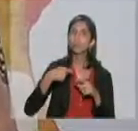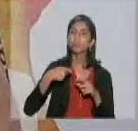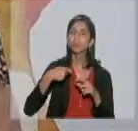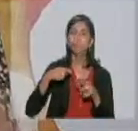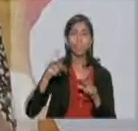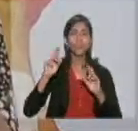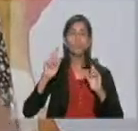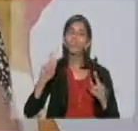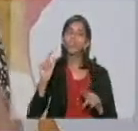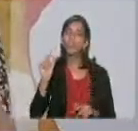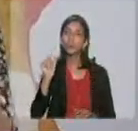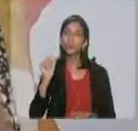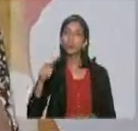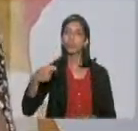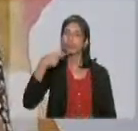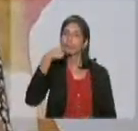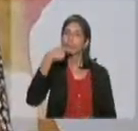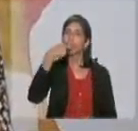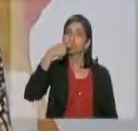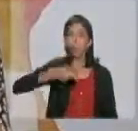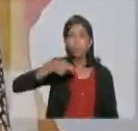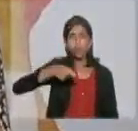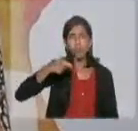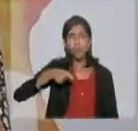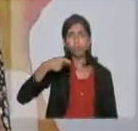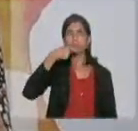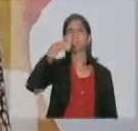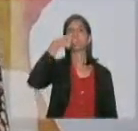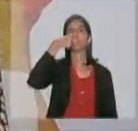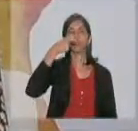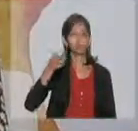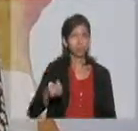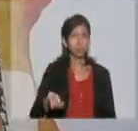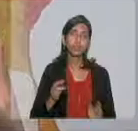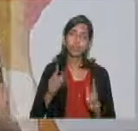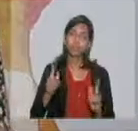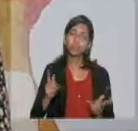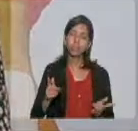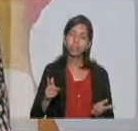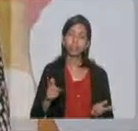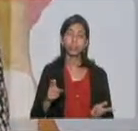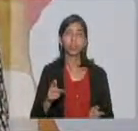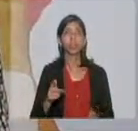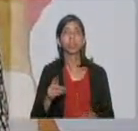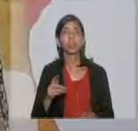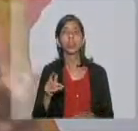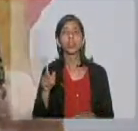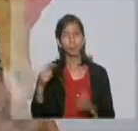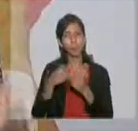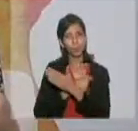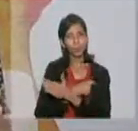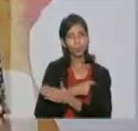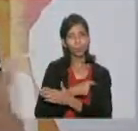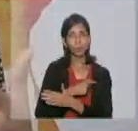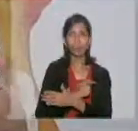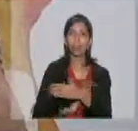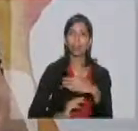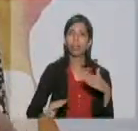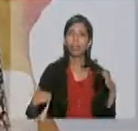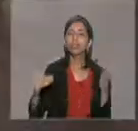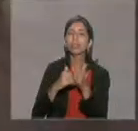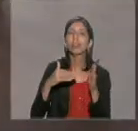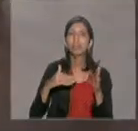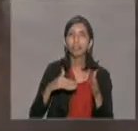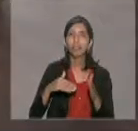colher. É diferente de tentar colocar a qualquer custo dentro da boca da criança, né? Você me perguntou até que